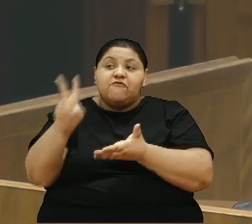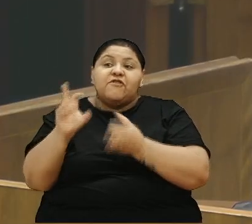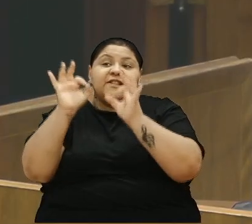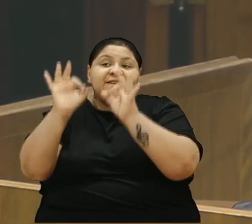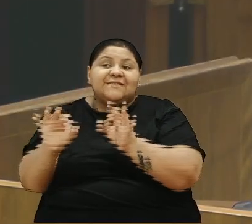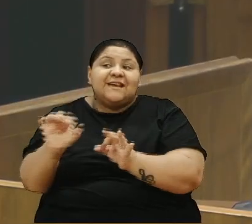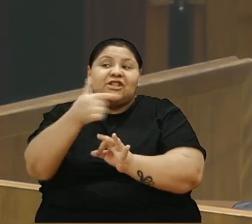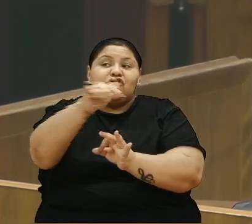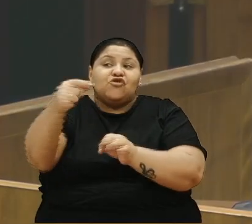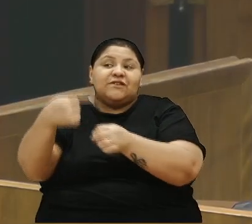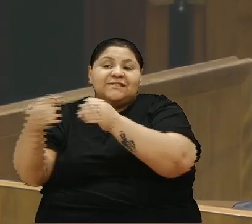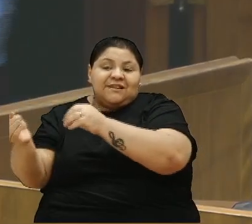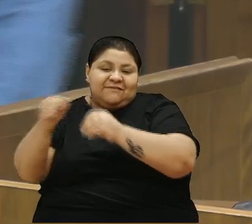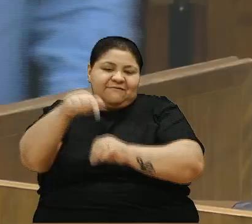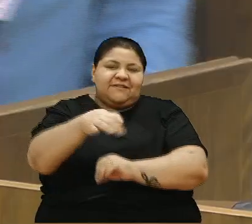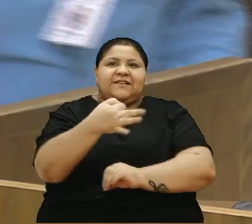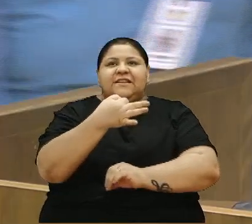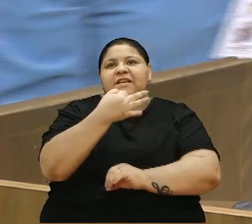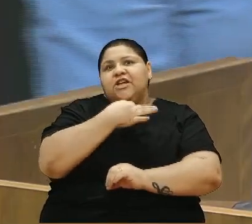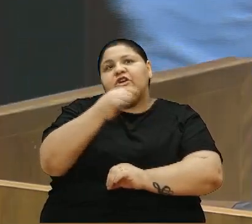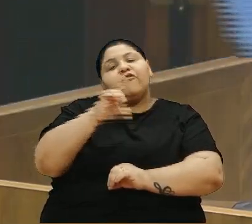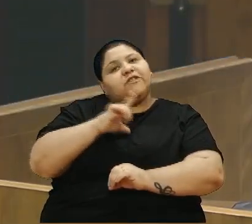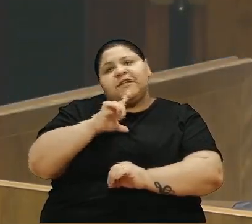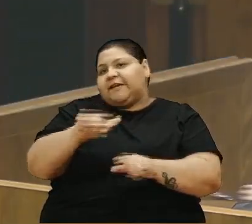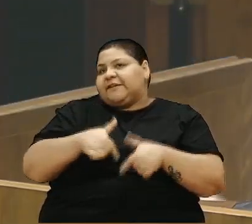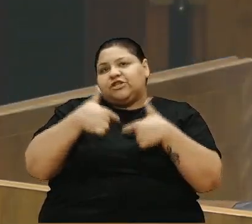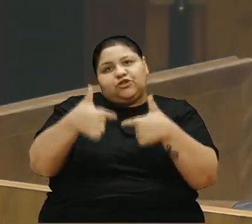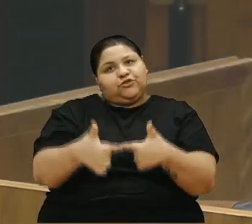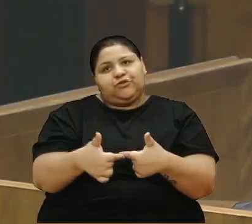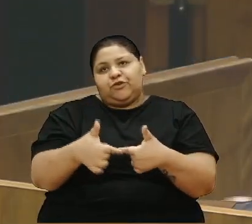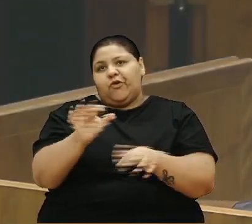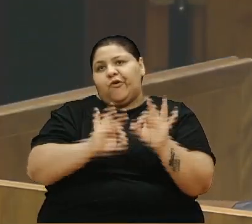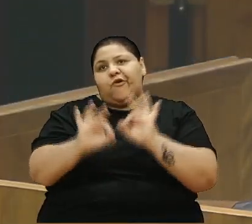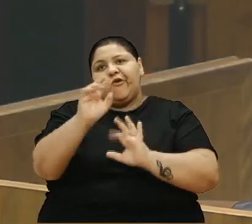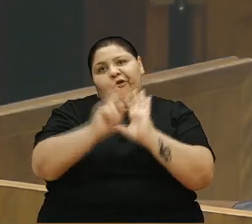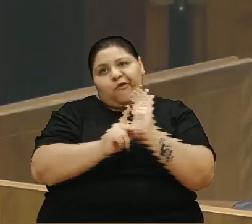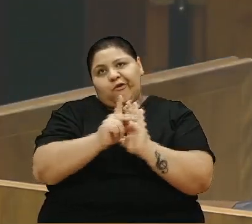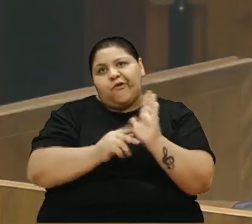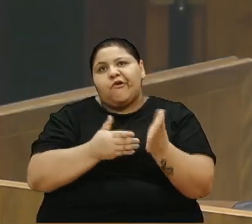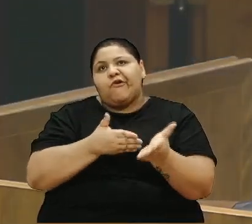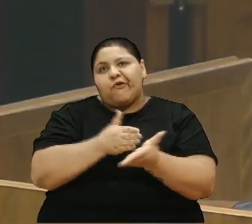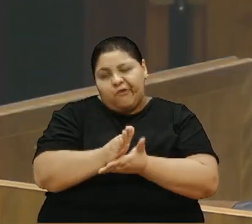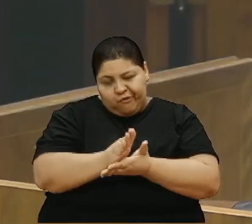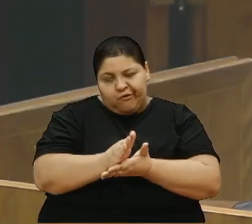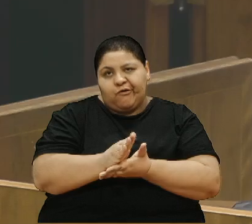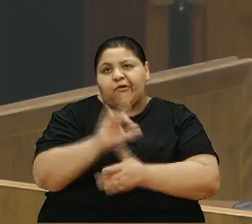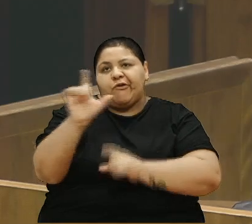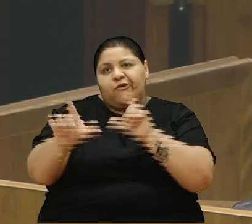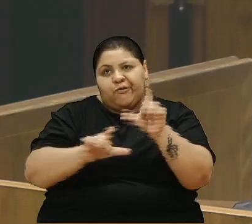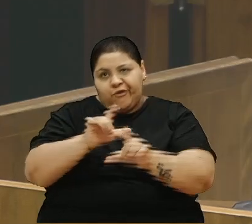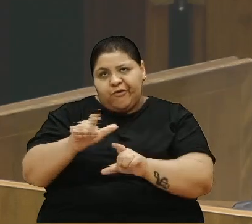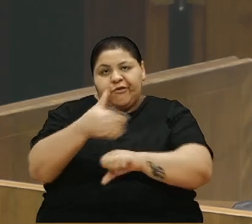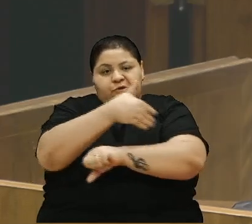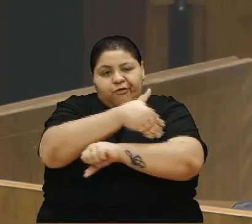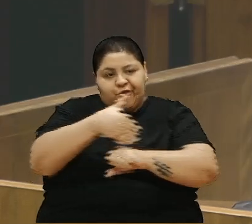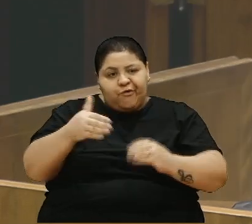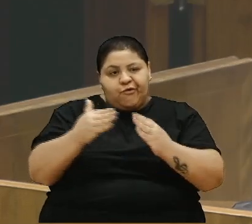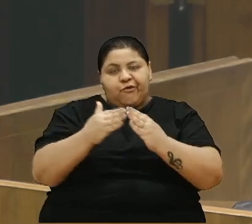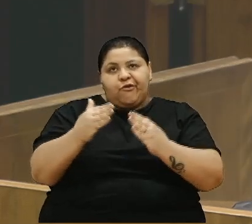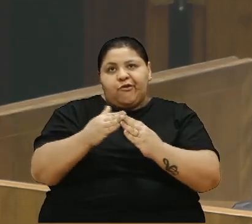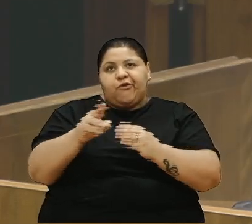trazem para Caxias, eu vou ter que fazer isso por eles, aí a gente vai elaborar um plano para que seja aprovado, para que as pessoas em situação de rua que usam um